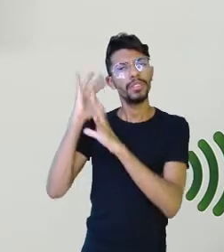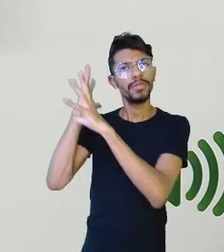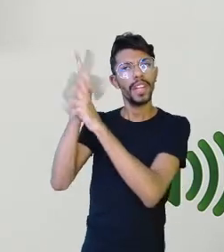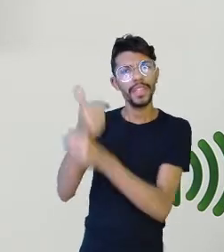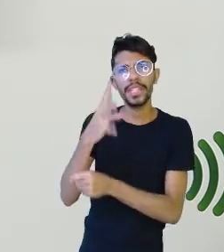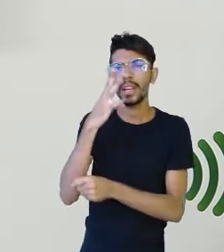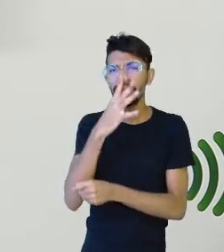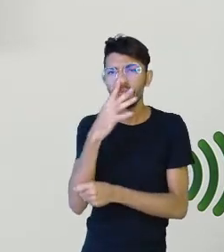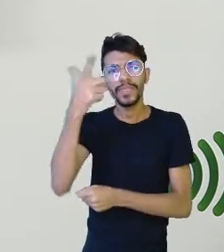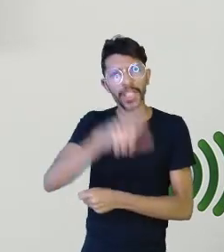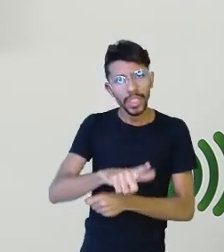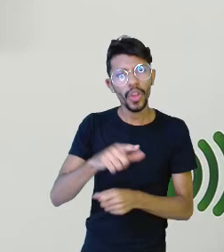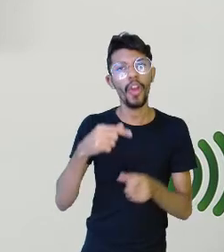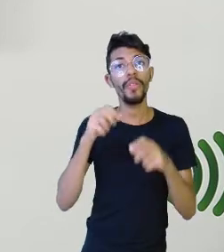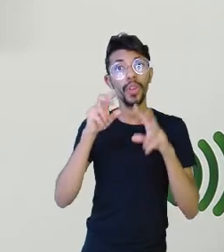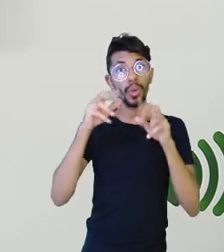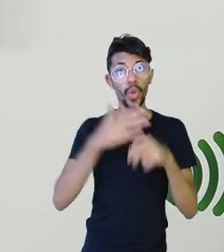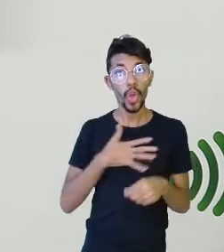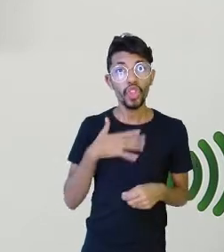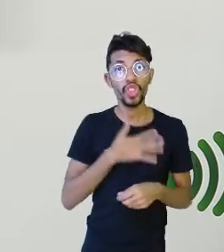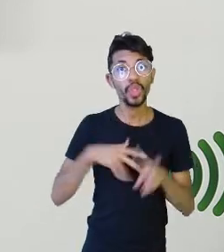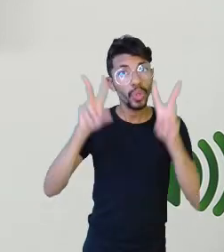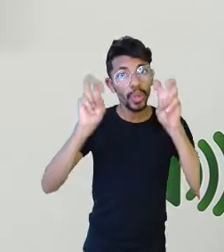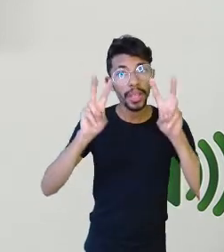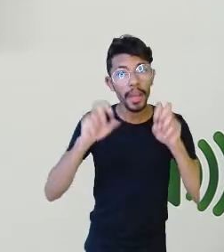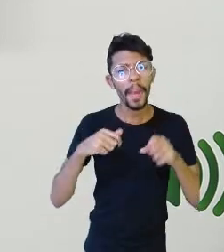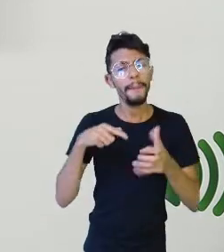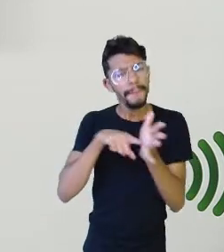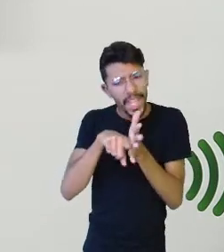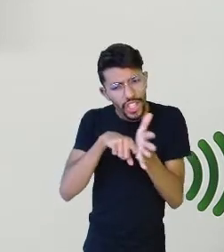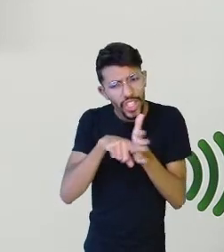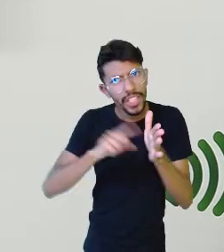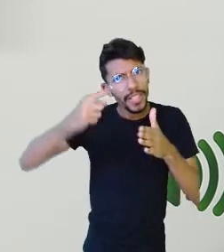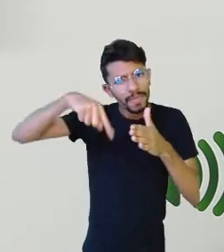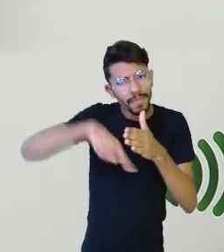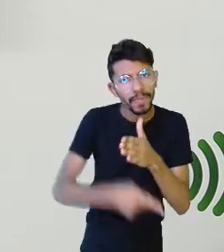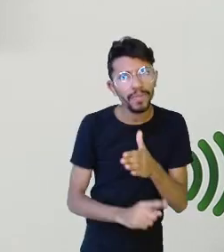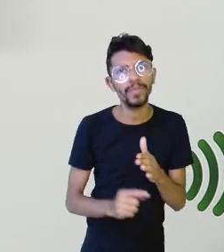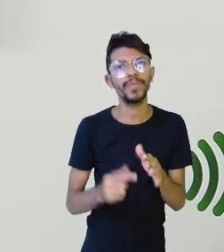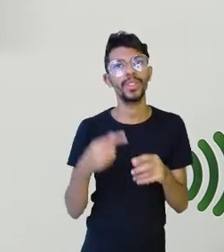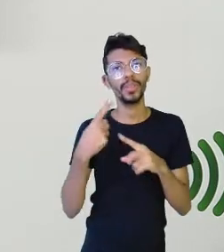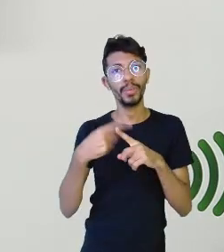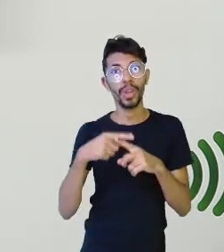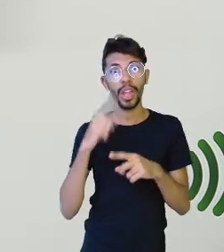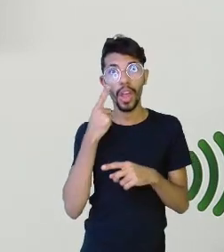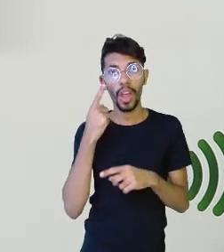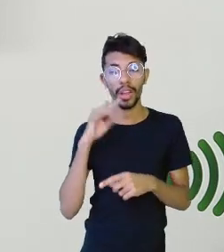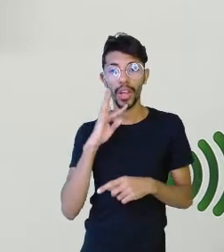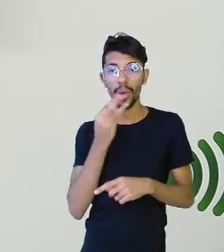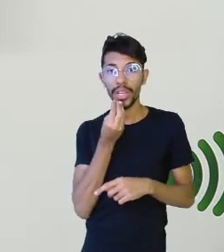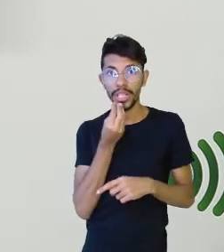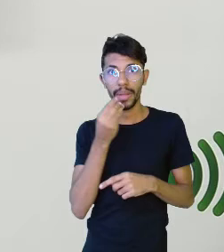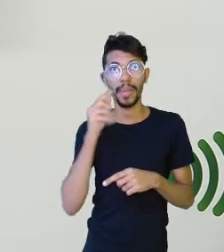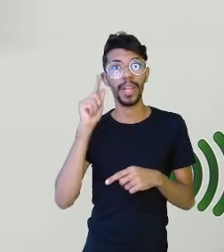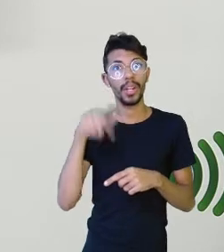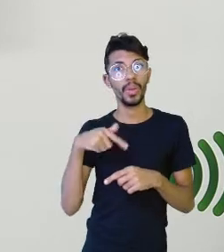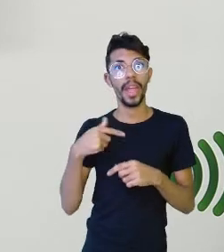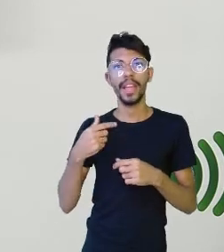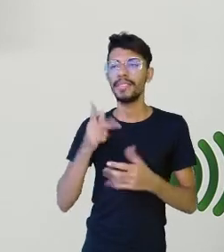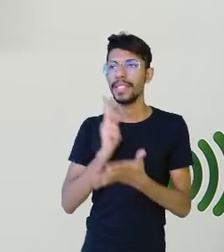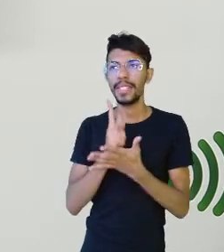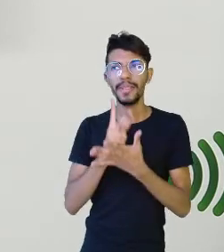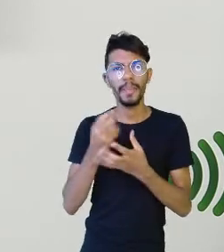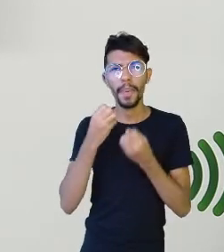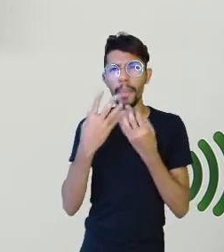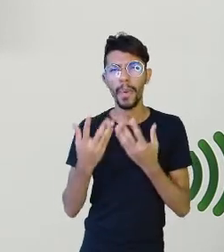tema, pesquisa sobre ele, vai se aprofundando, que o conhecimento, como eu sempre digo, ele é uma fonte